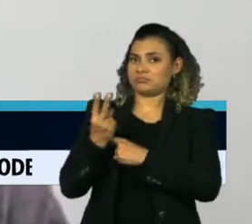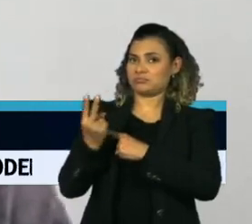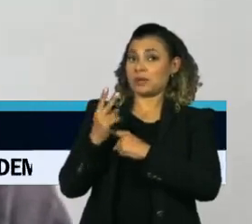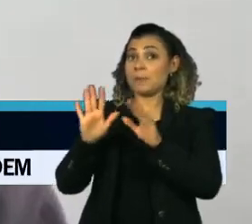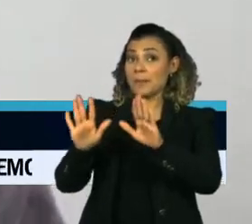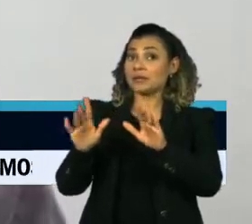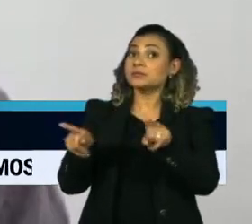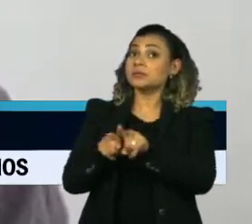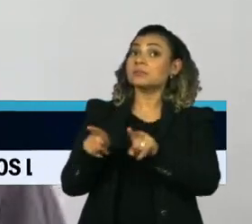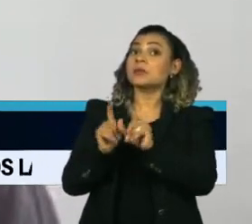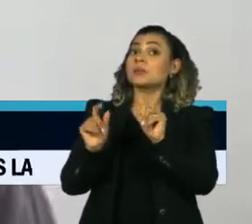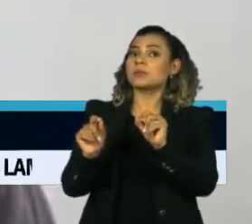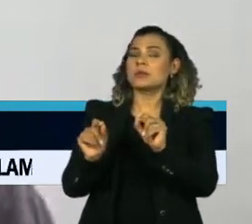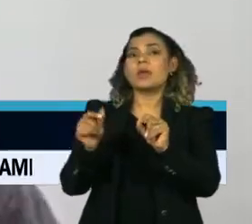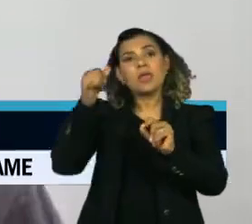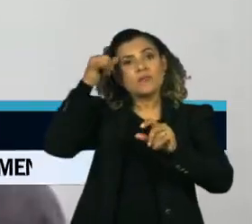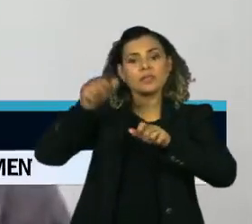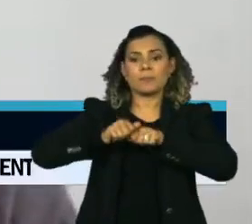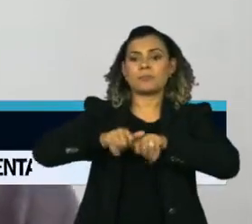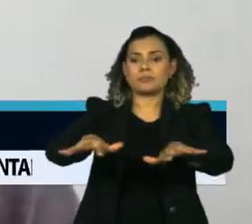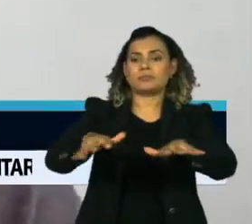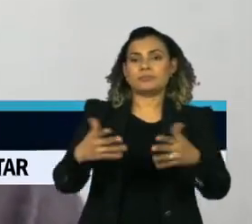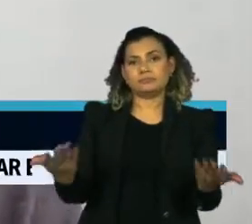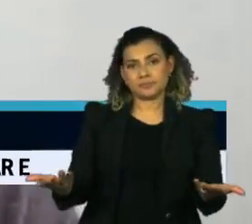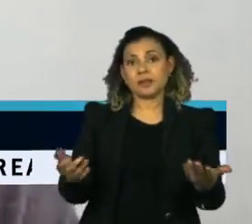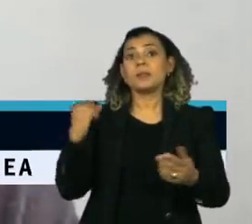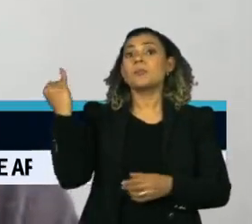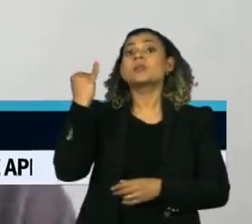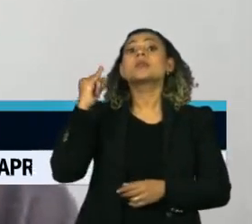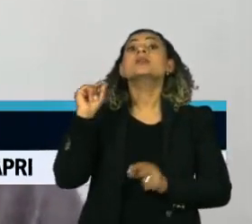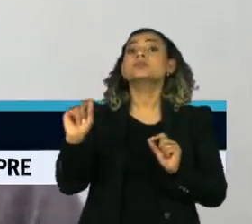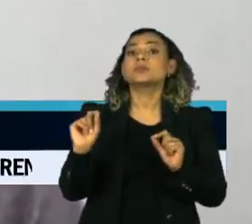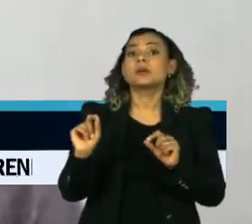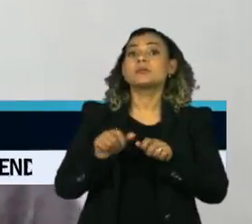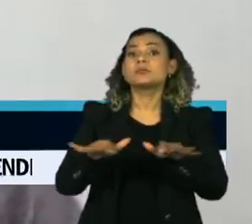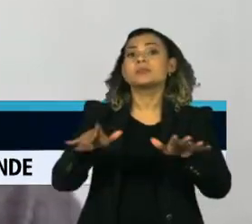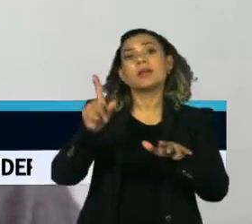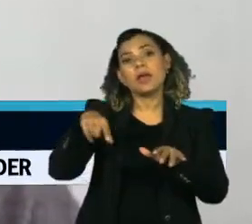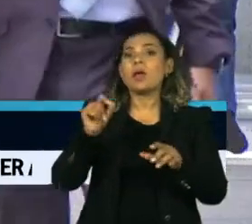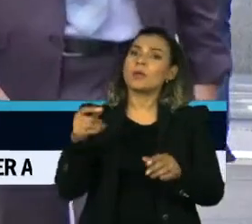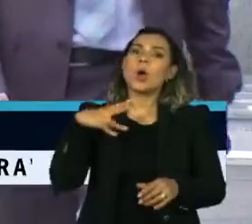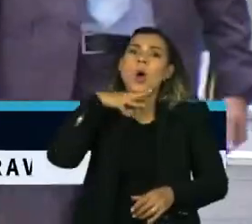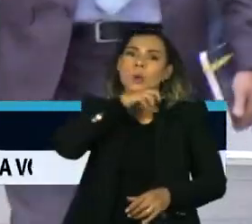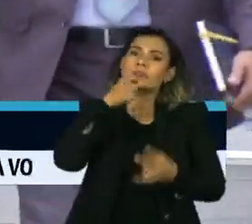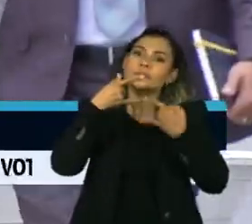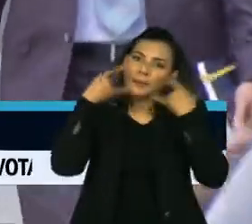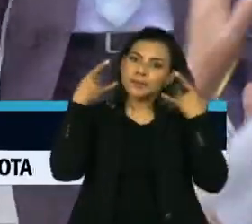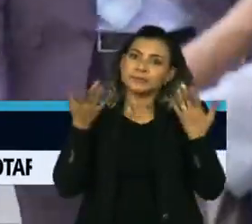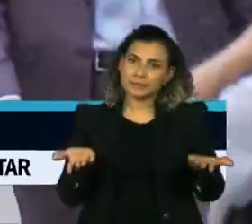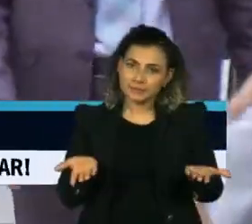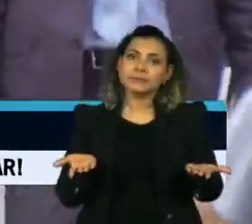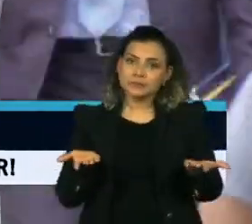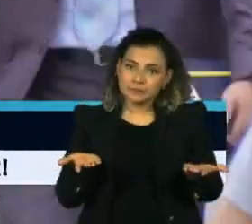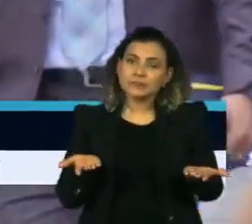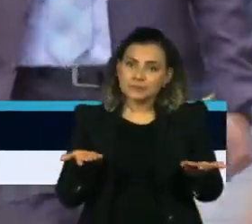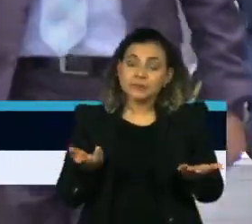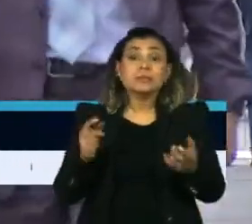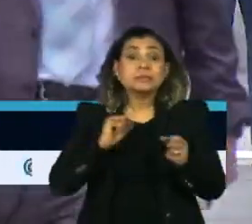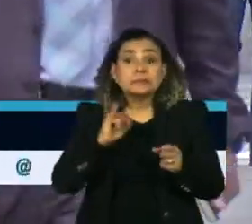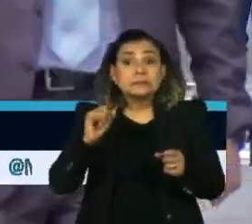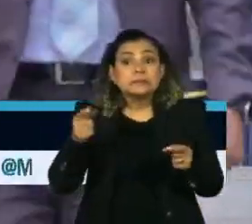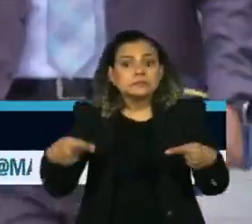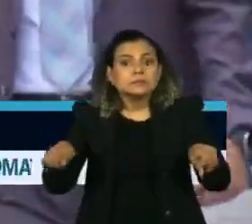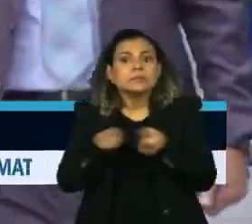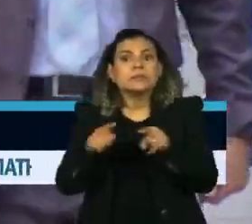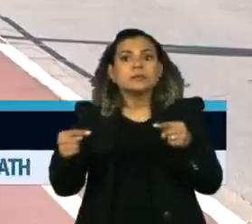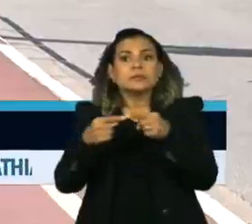mais graves a gente também bloqueasse a transmissão de uma ferramenta importante para bloquear a transmissão altamente uso de máscaras que a gente pudesse associar